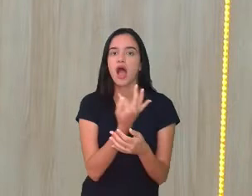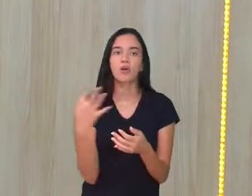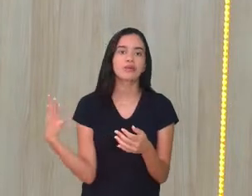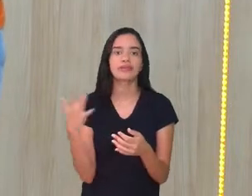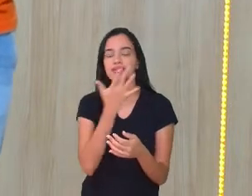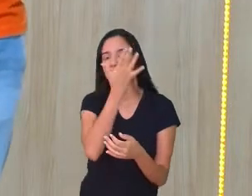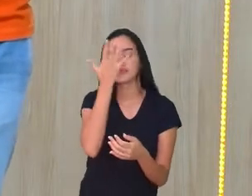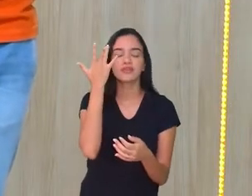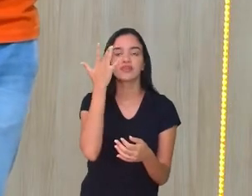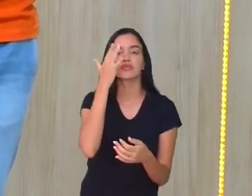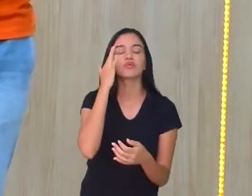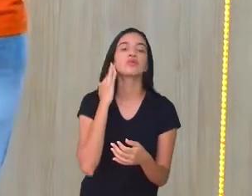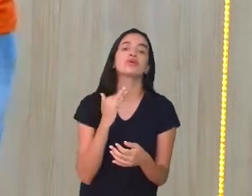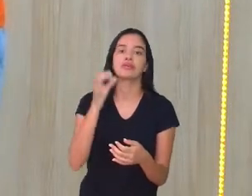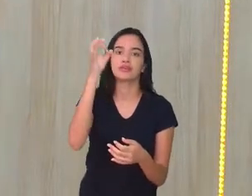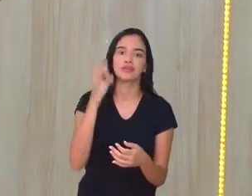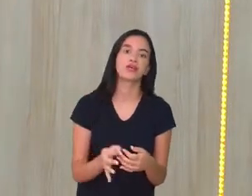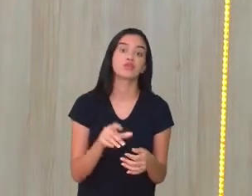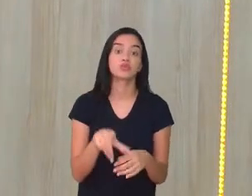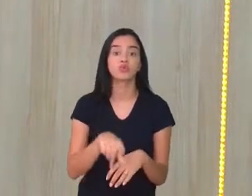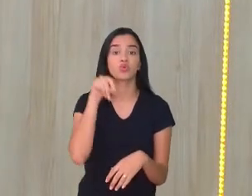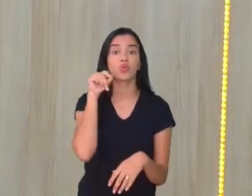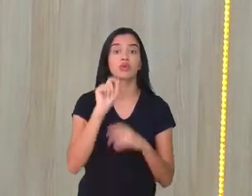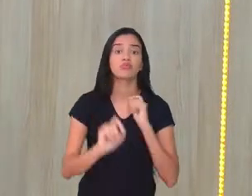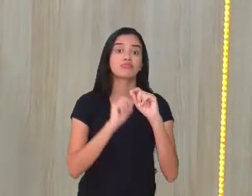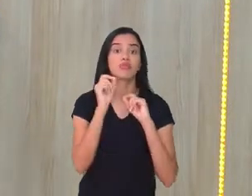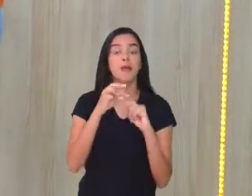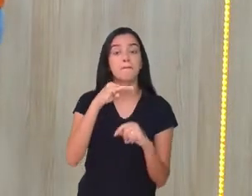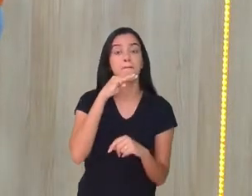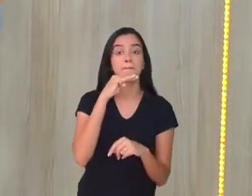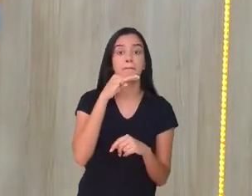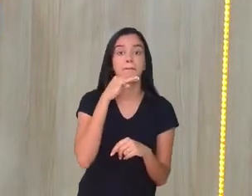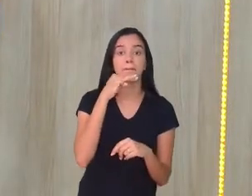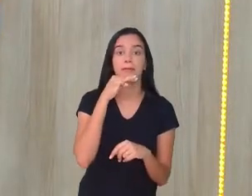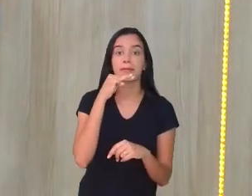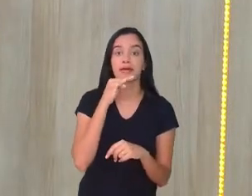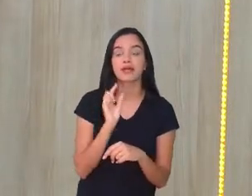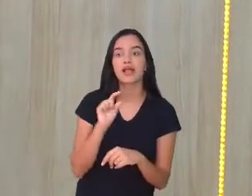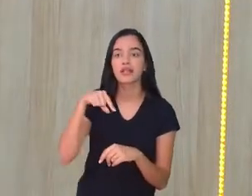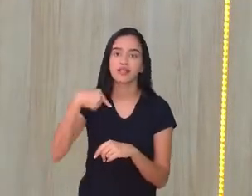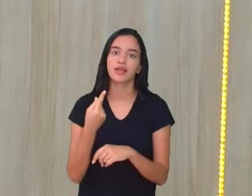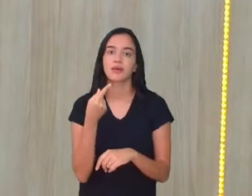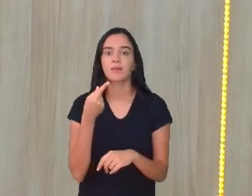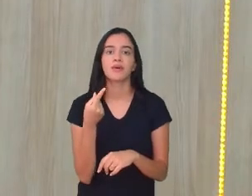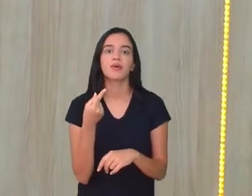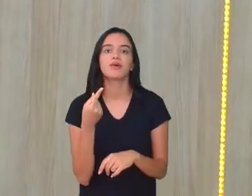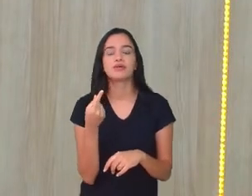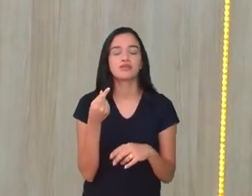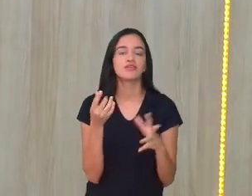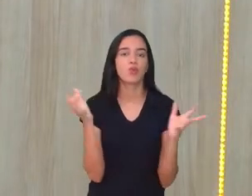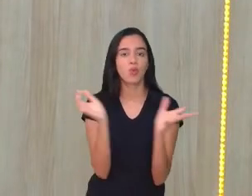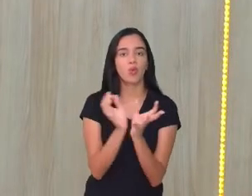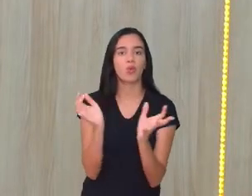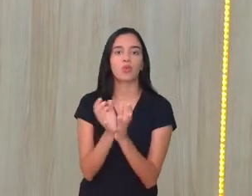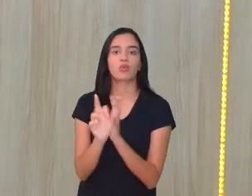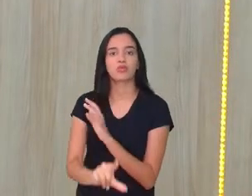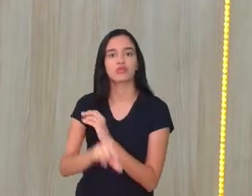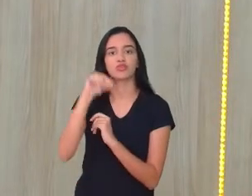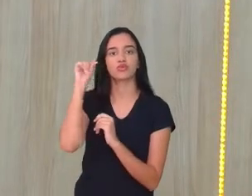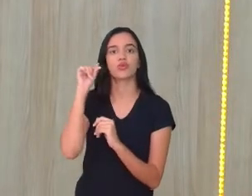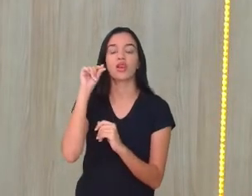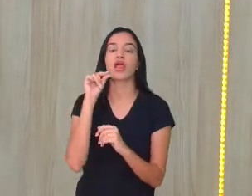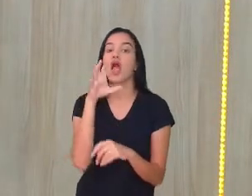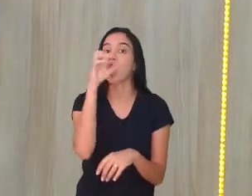de pessoas, certo? Escolheram aí a manga. Logo em seguida, vieram a galera que escolheu